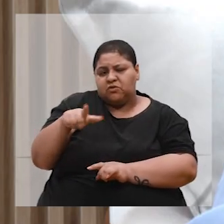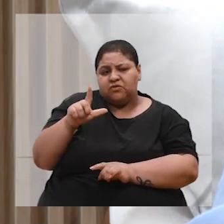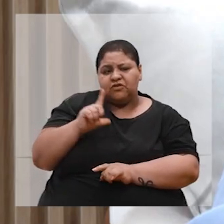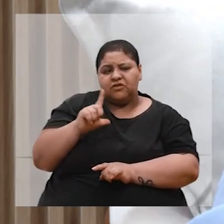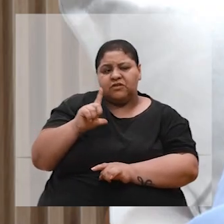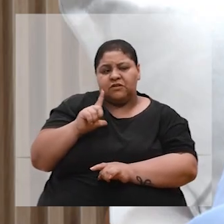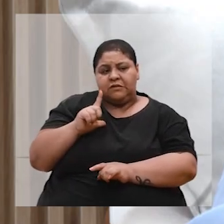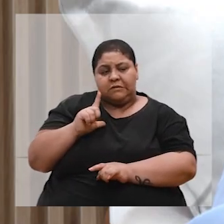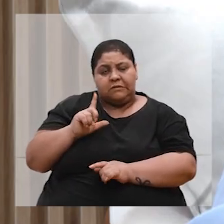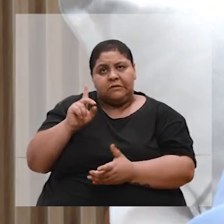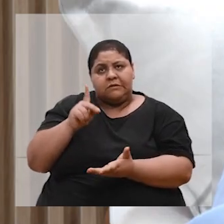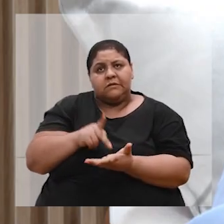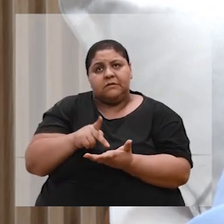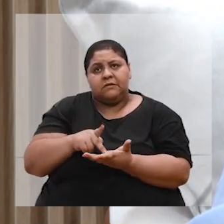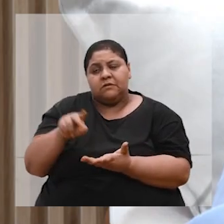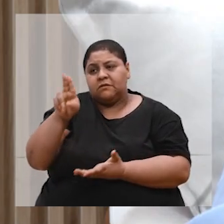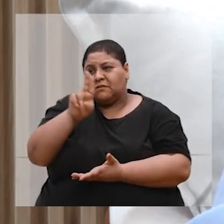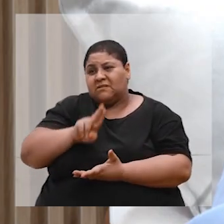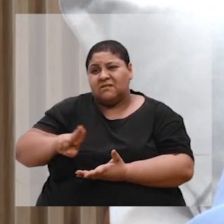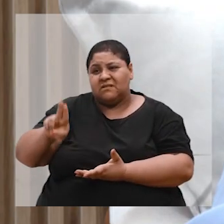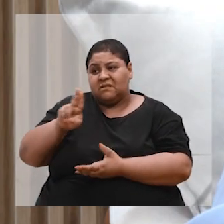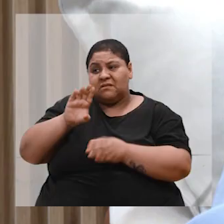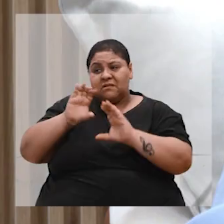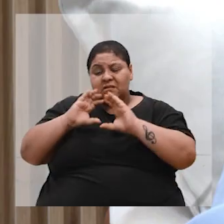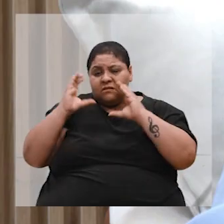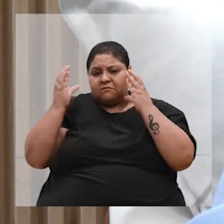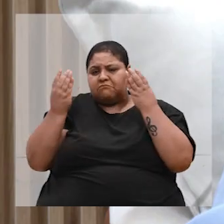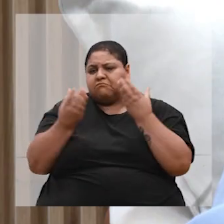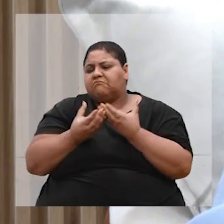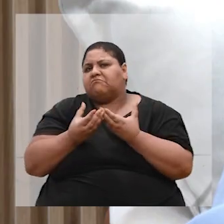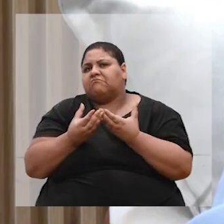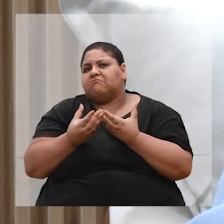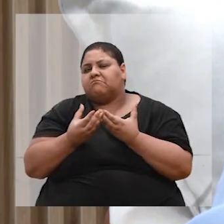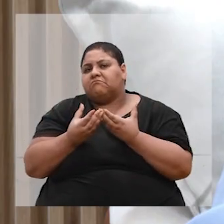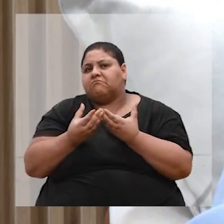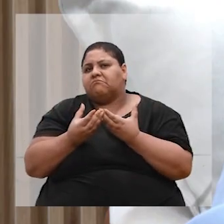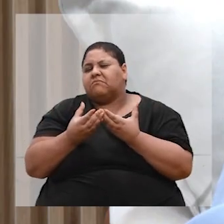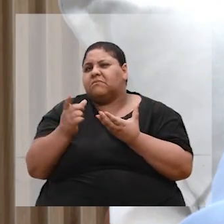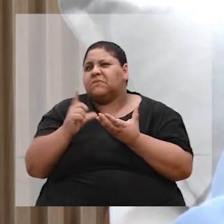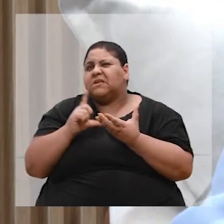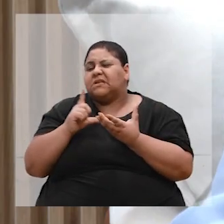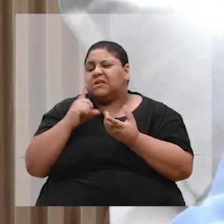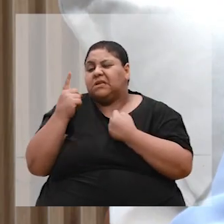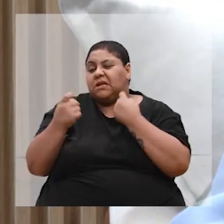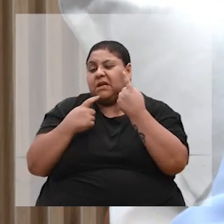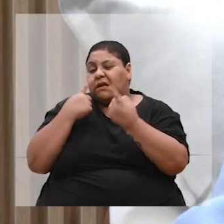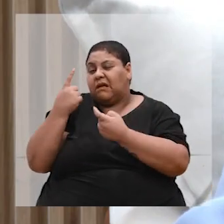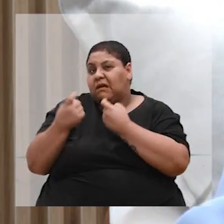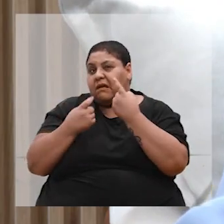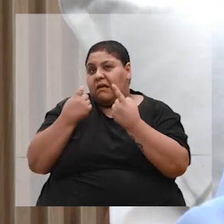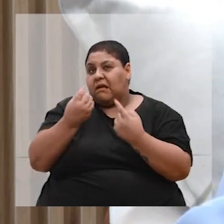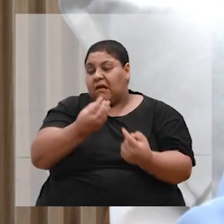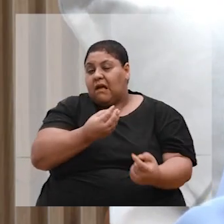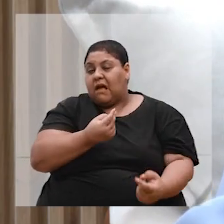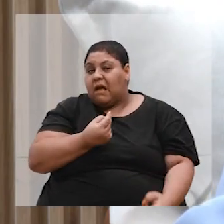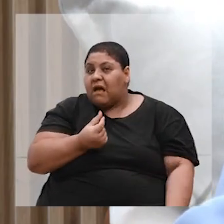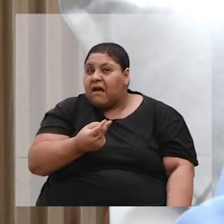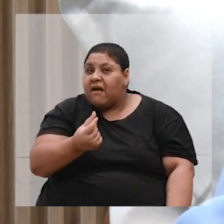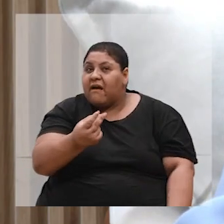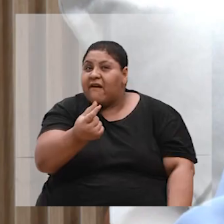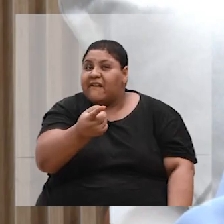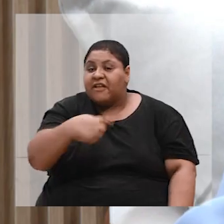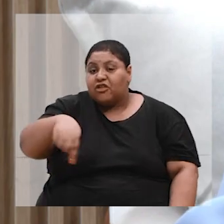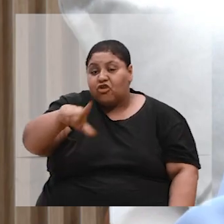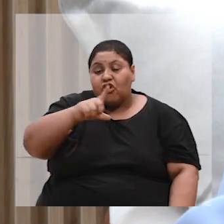nós temos uma realidade, assim, que as universidades comunitárias tem essa preocupação a longa data.